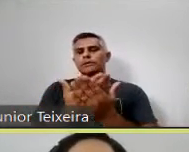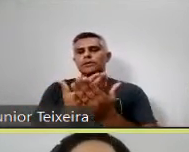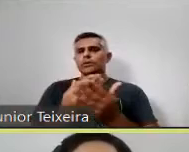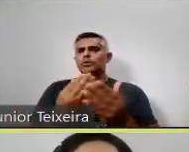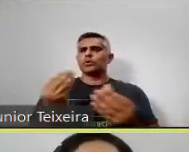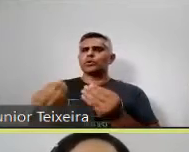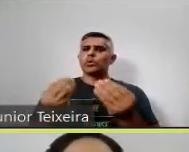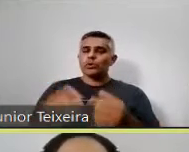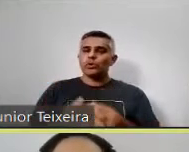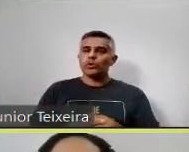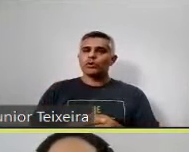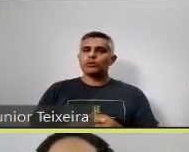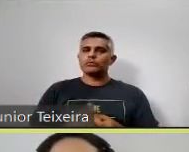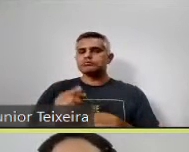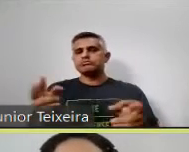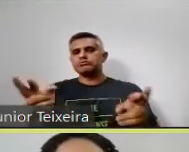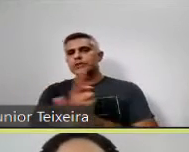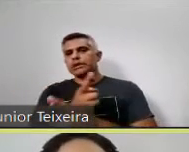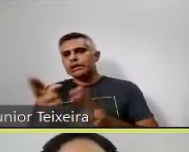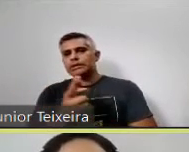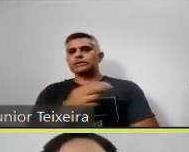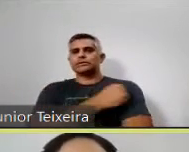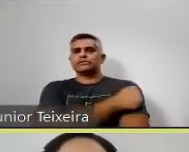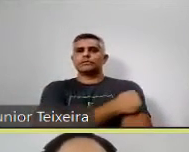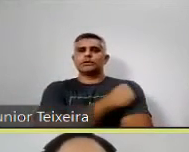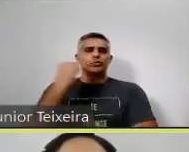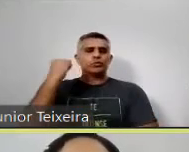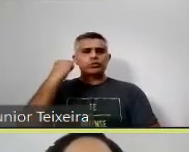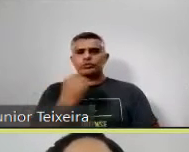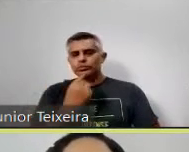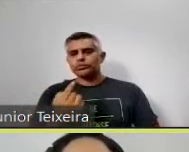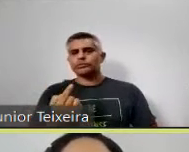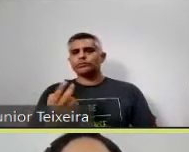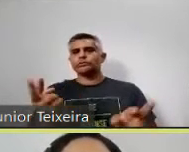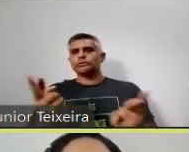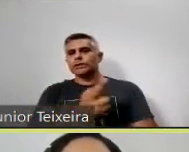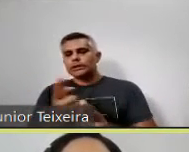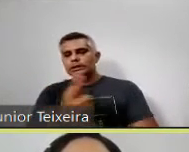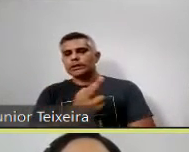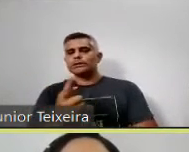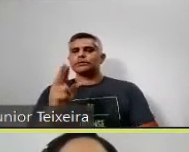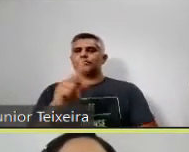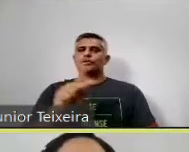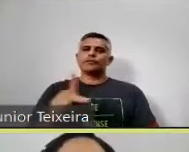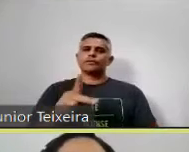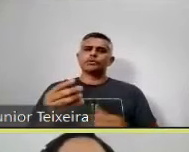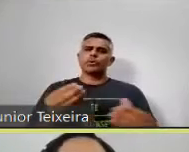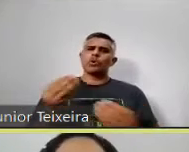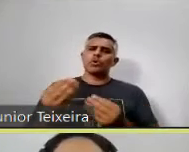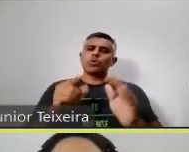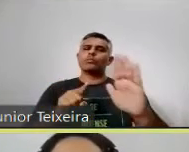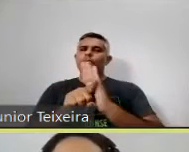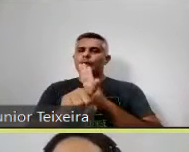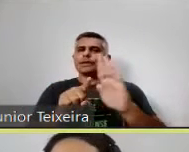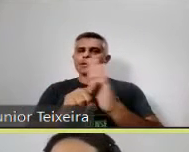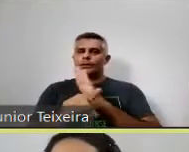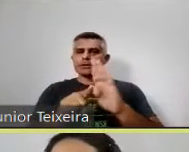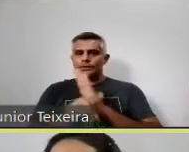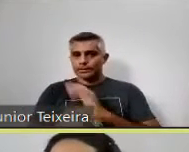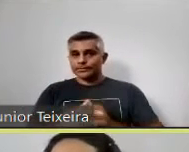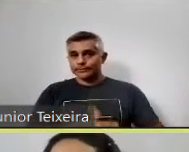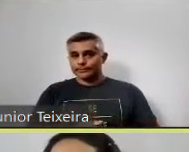aluno surdo e com os professores. E aí eu trago, assim, só para ilustrar, né, alguns discursos que a